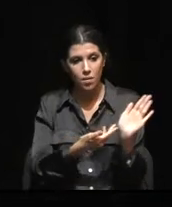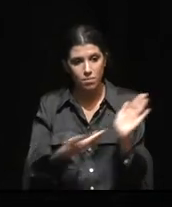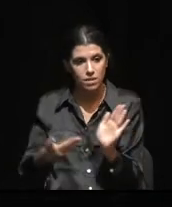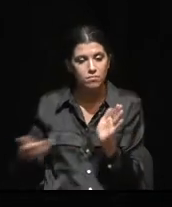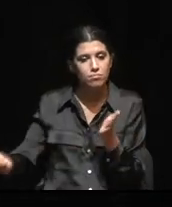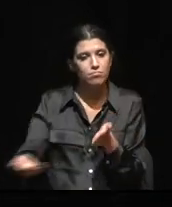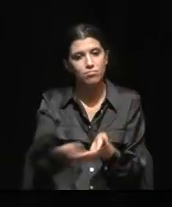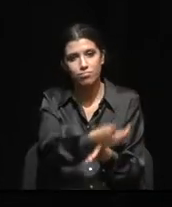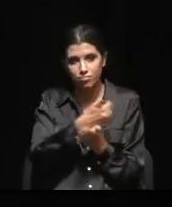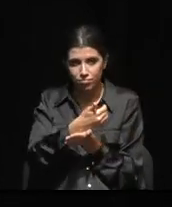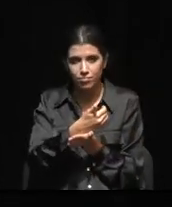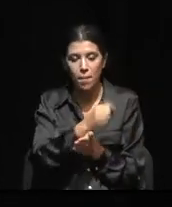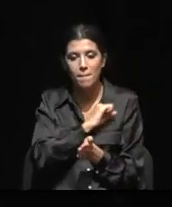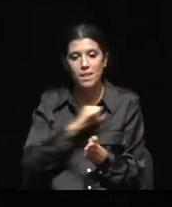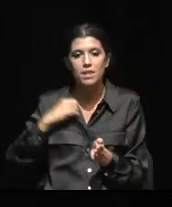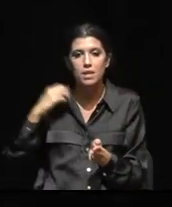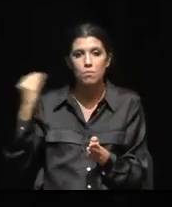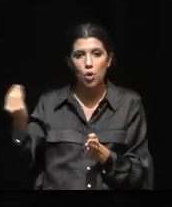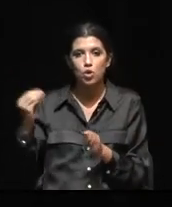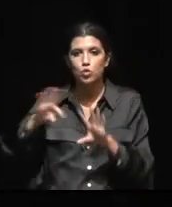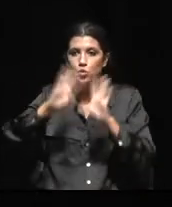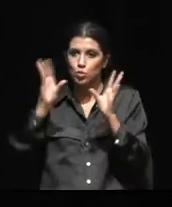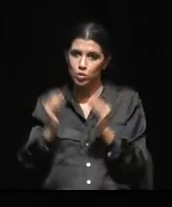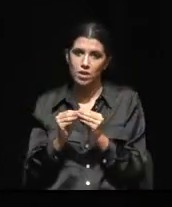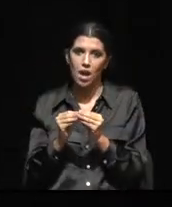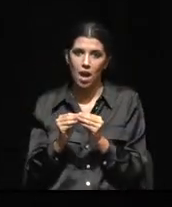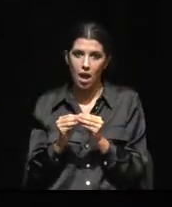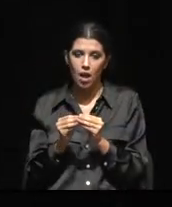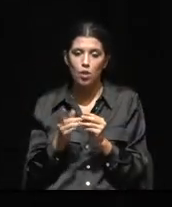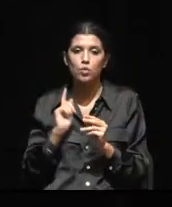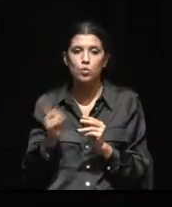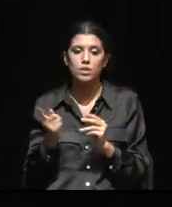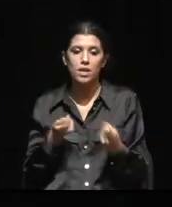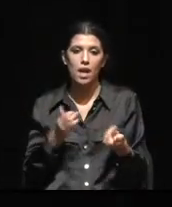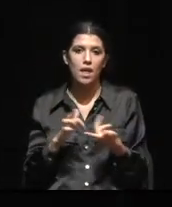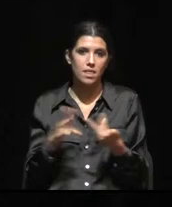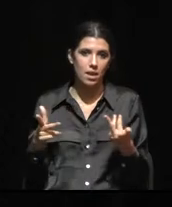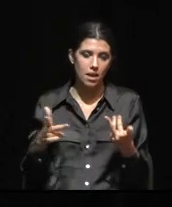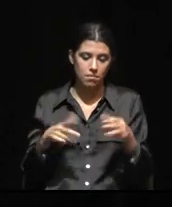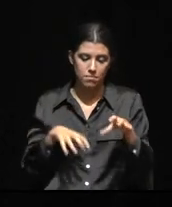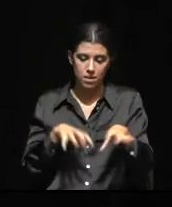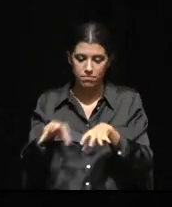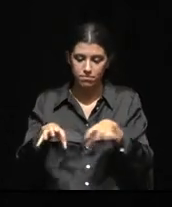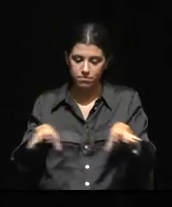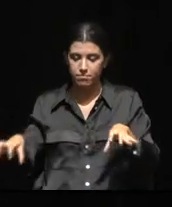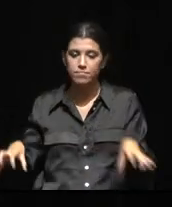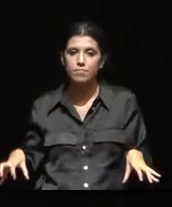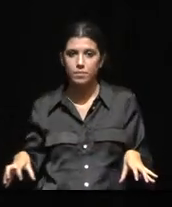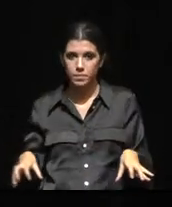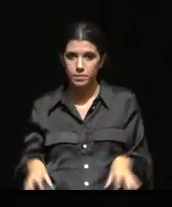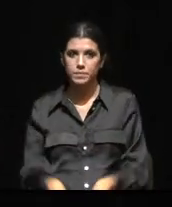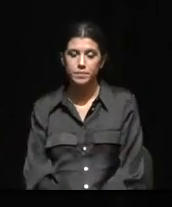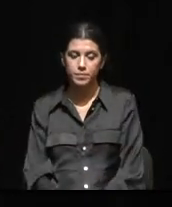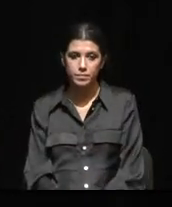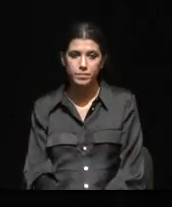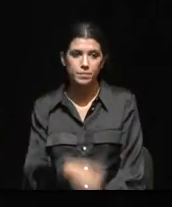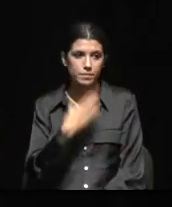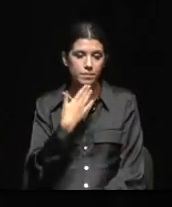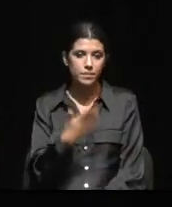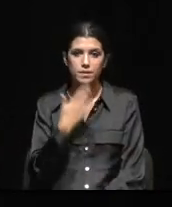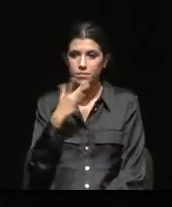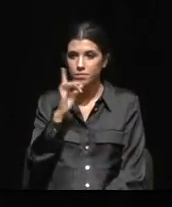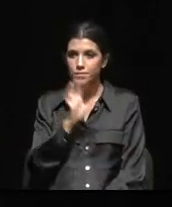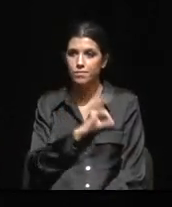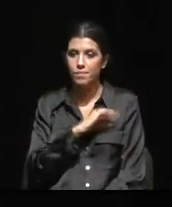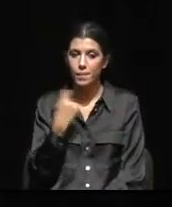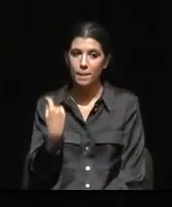feito o levantamento do património Total daquilo que é do património municipal total na cidade de Lisboa Muito obrigado